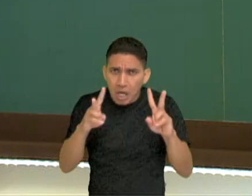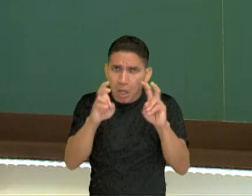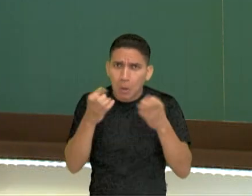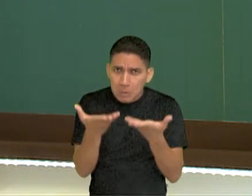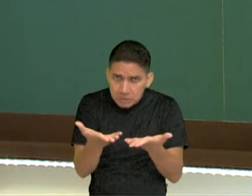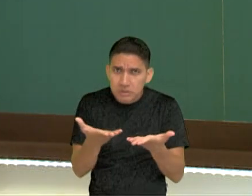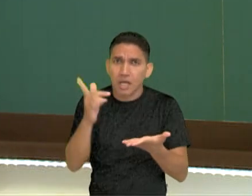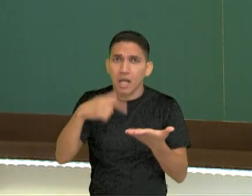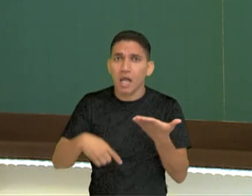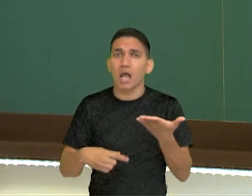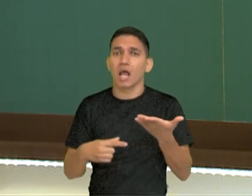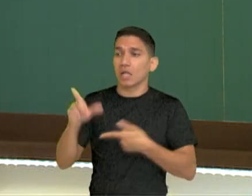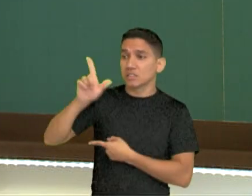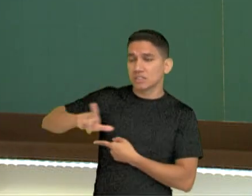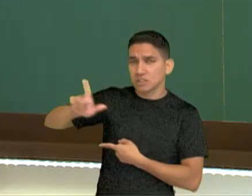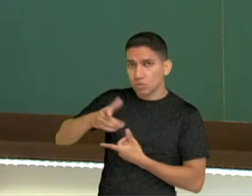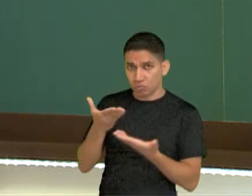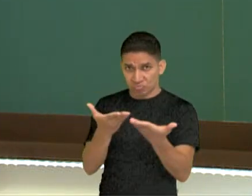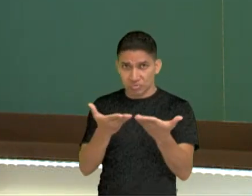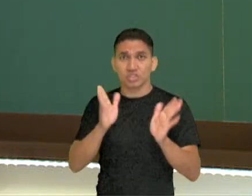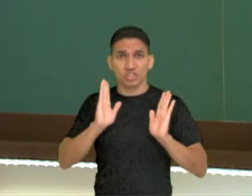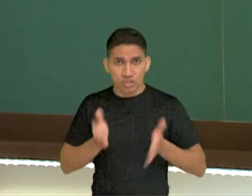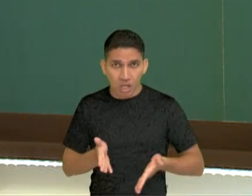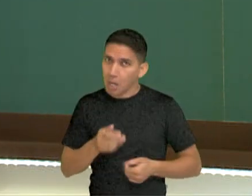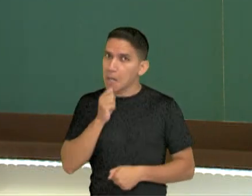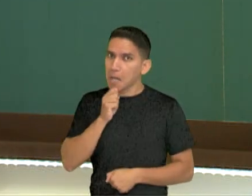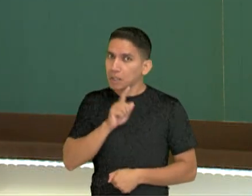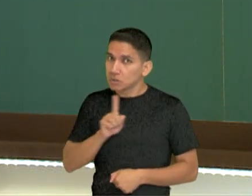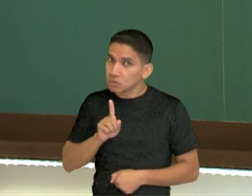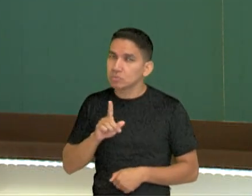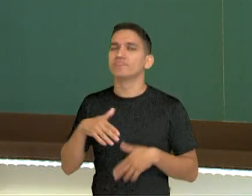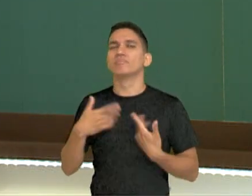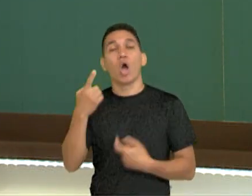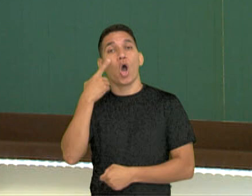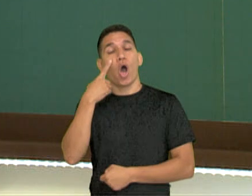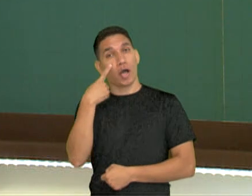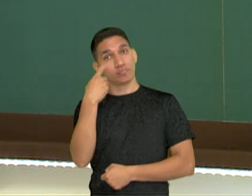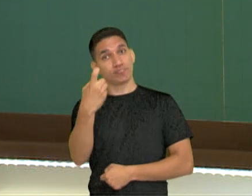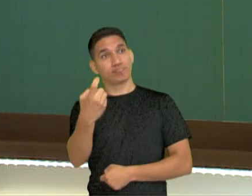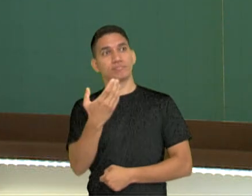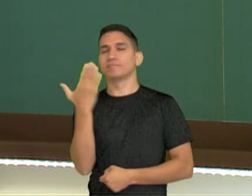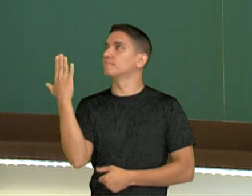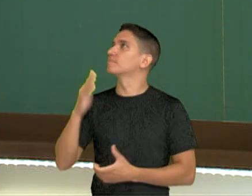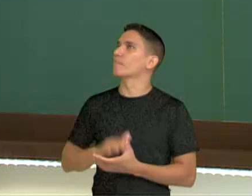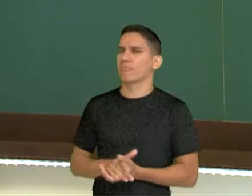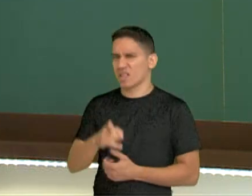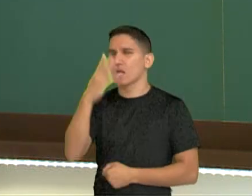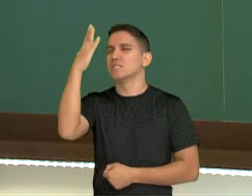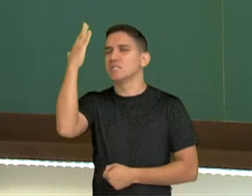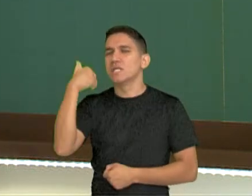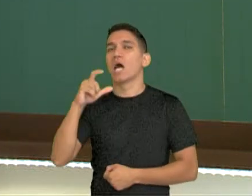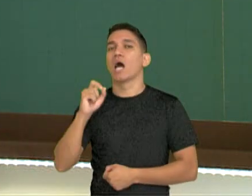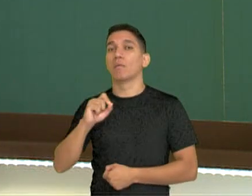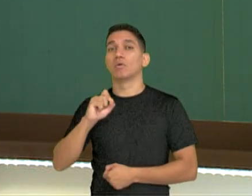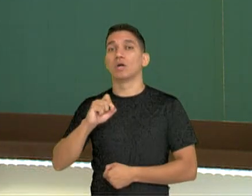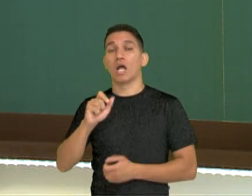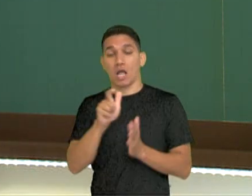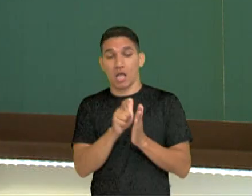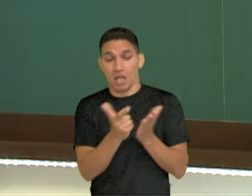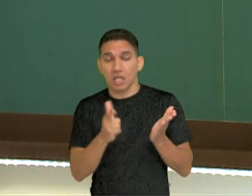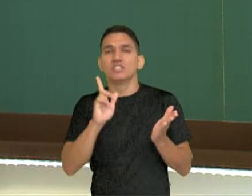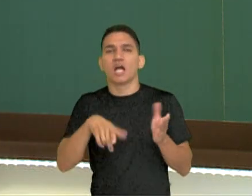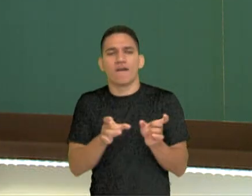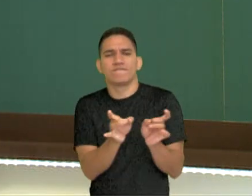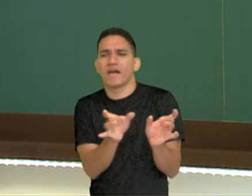obra literária contigo? Já? Ou ainda não? Olha que interessante. Sabia que a obra já vendeu mais